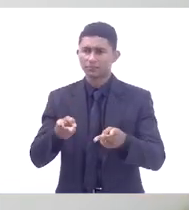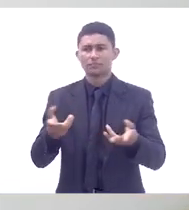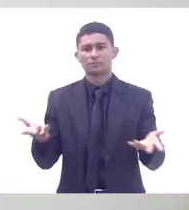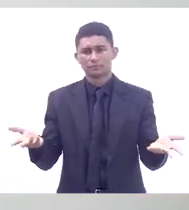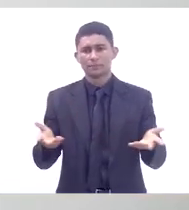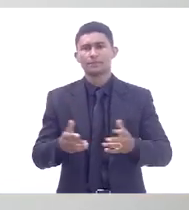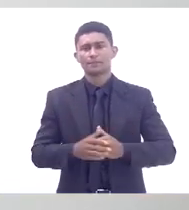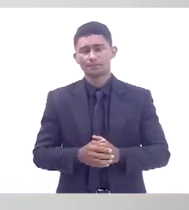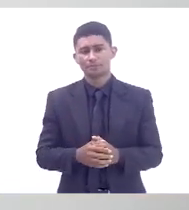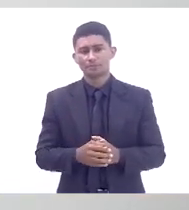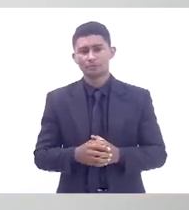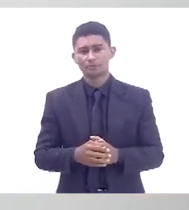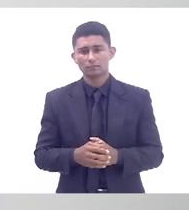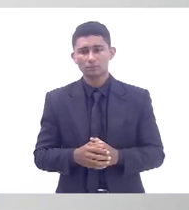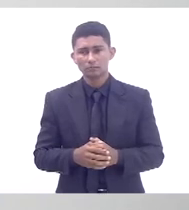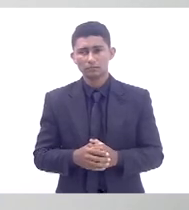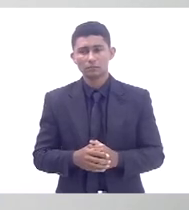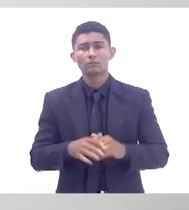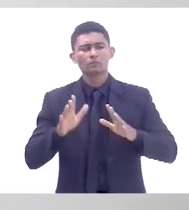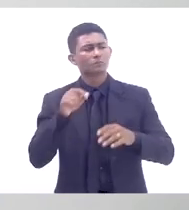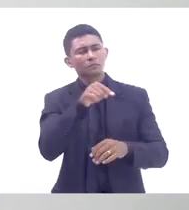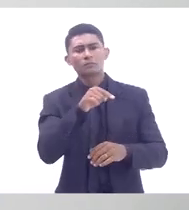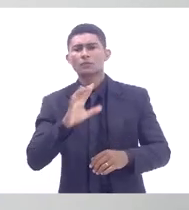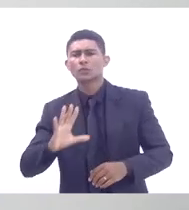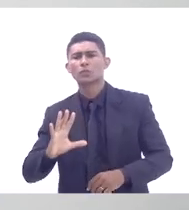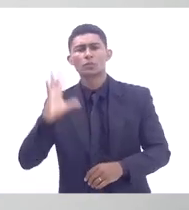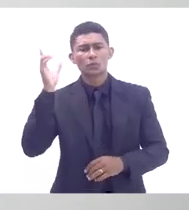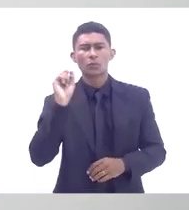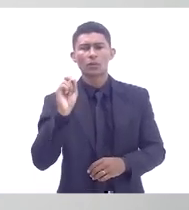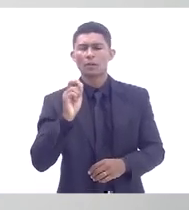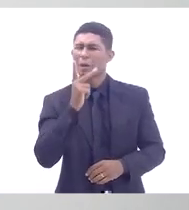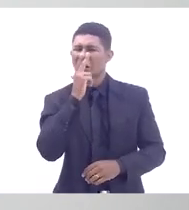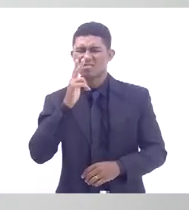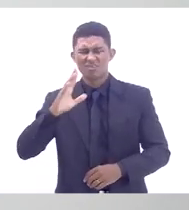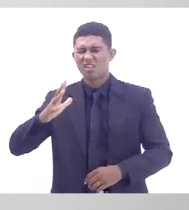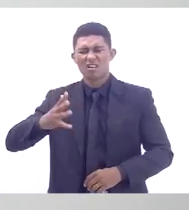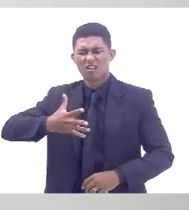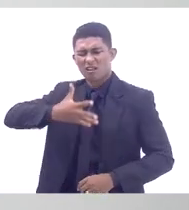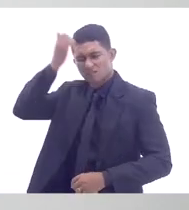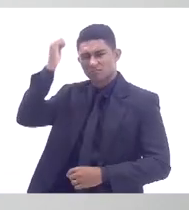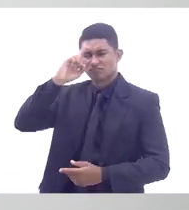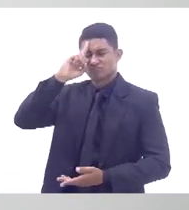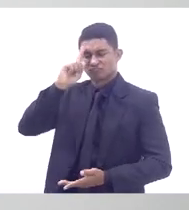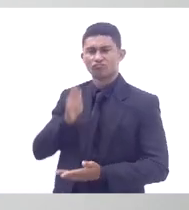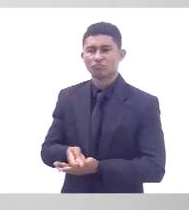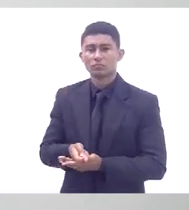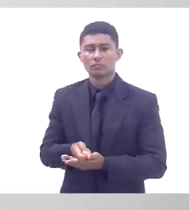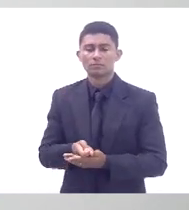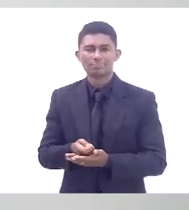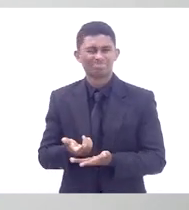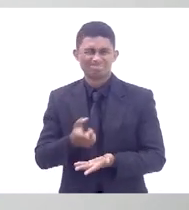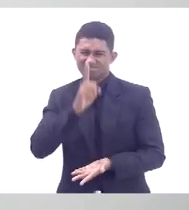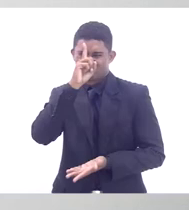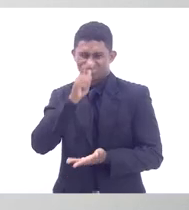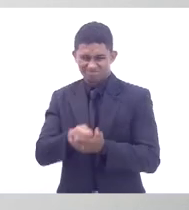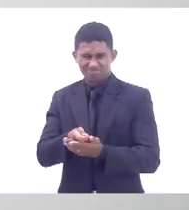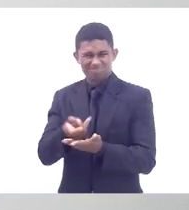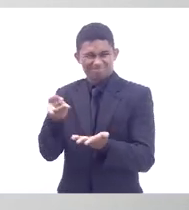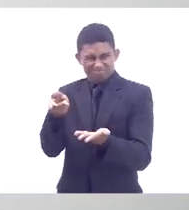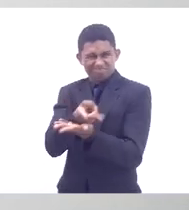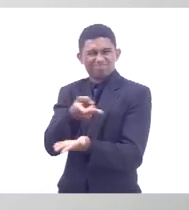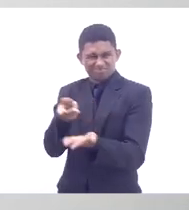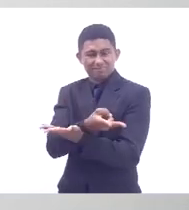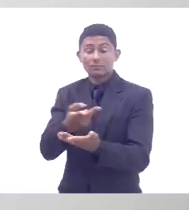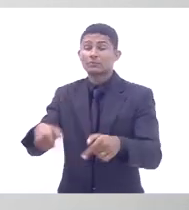academia no entanto o que se viu foi decisões apressadas e impositivas e por muitas vezes